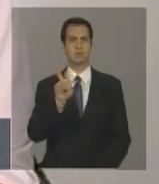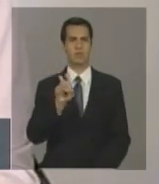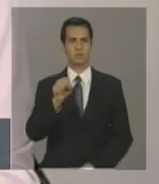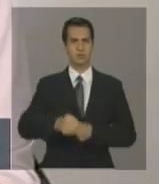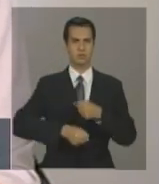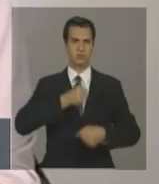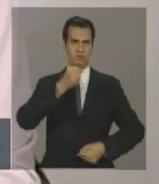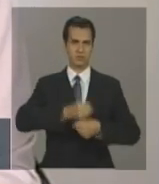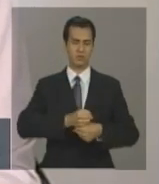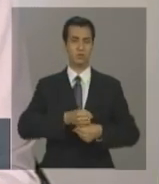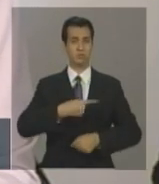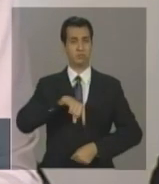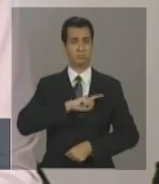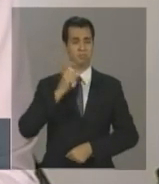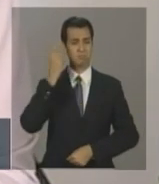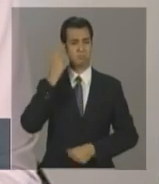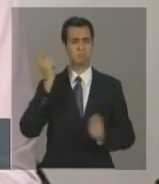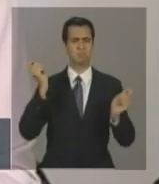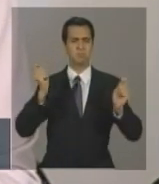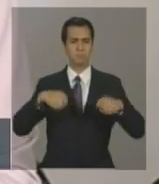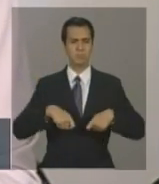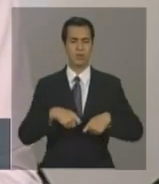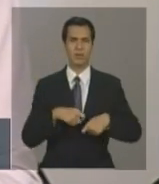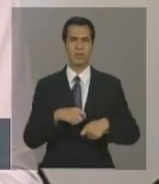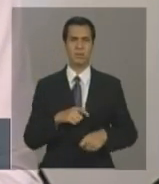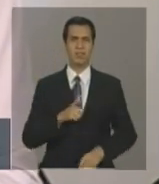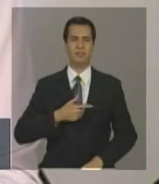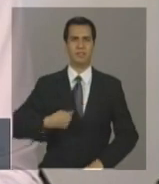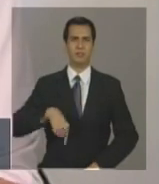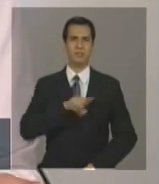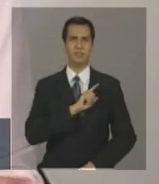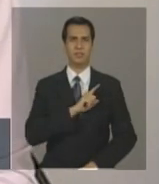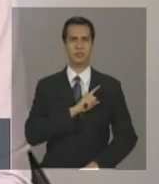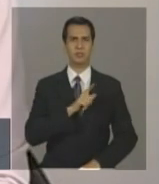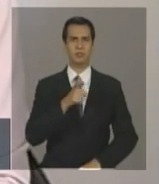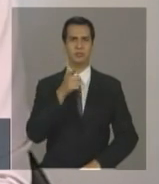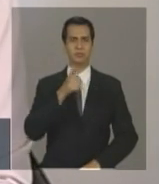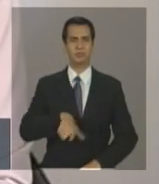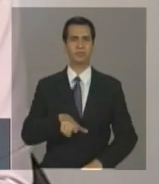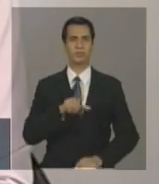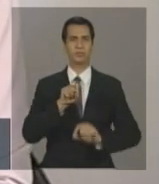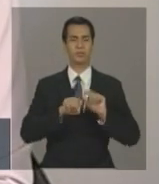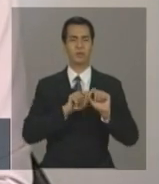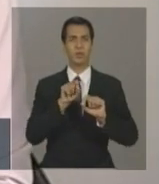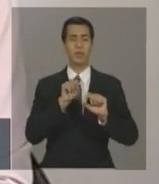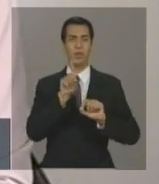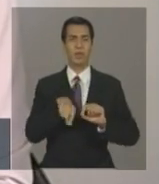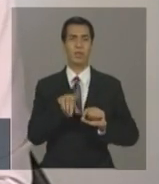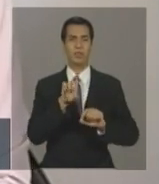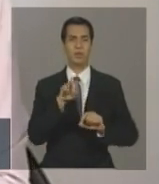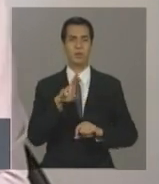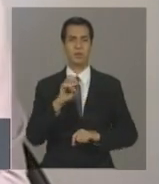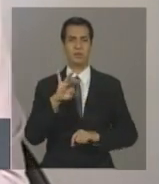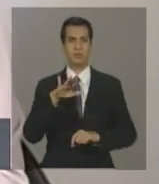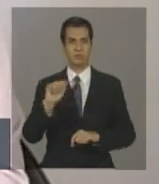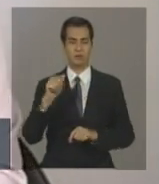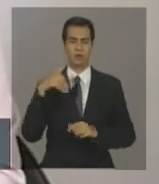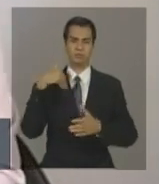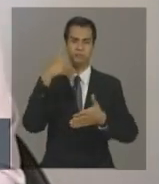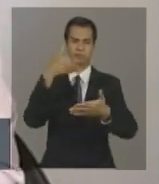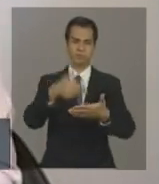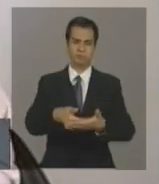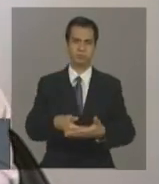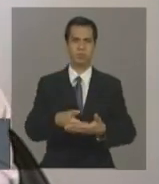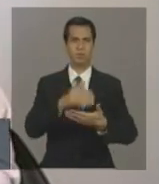recente é o período mais longo da vida democrática que o Brasil já viveu.